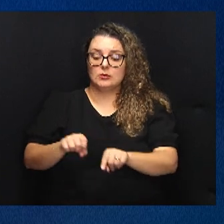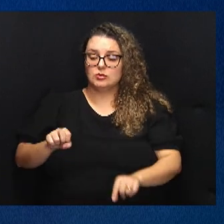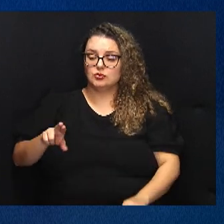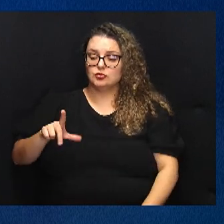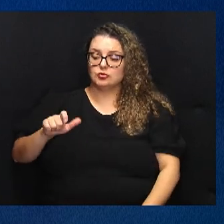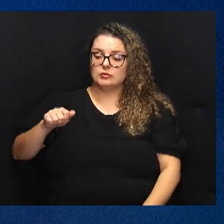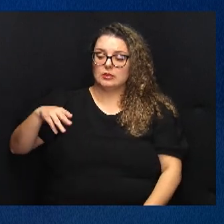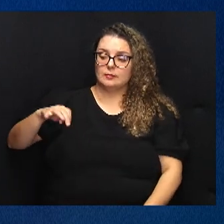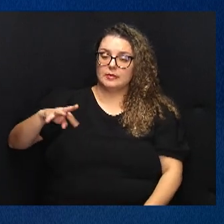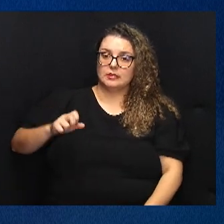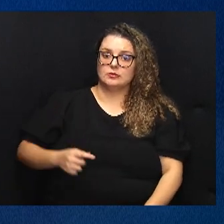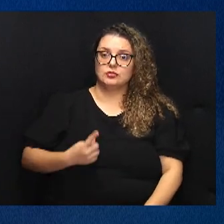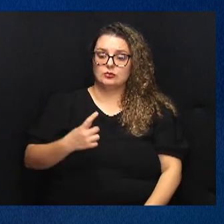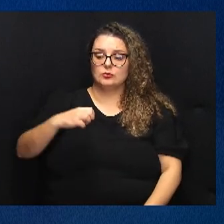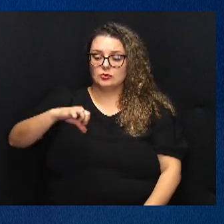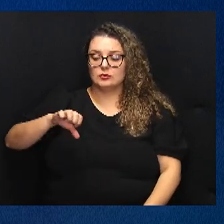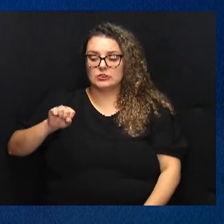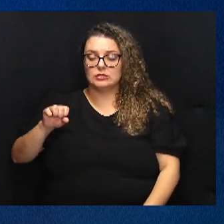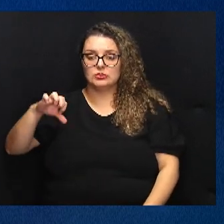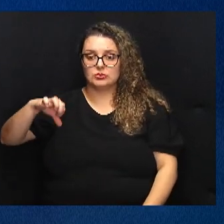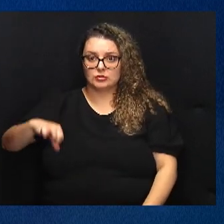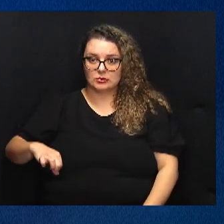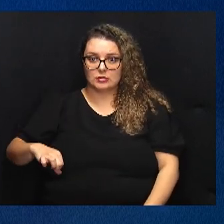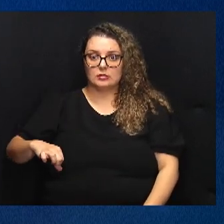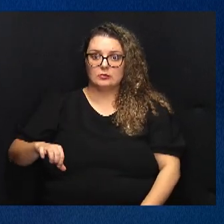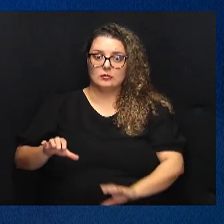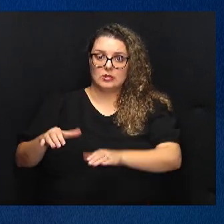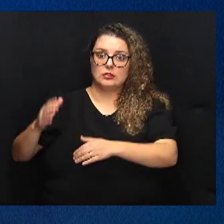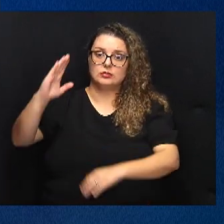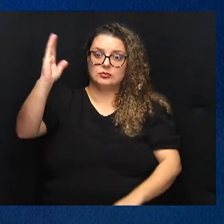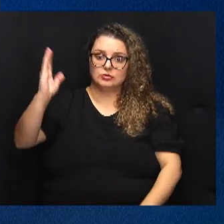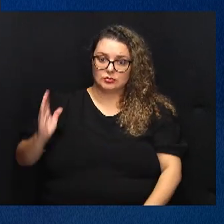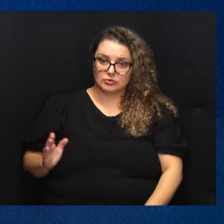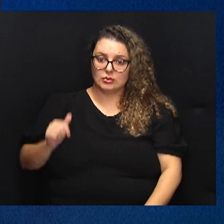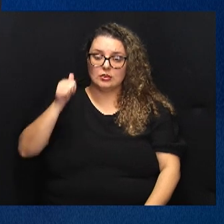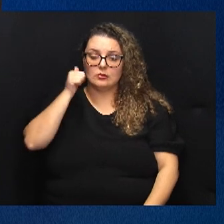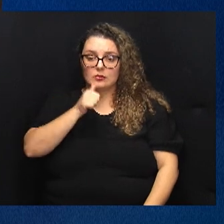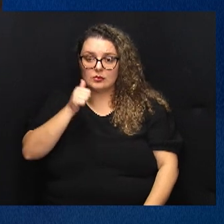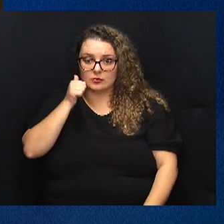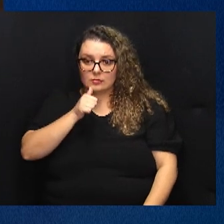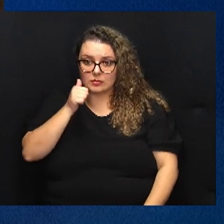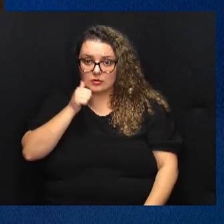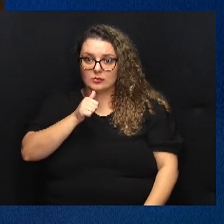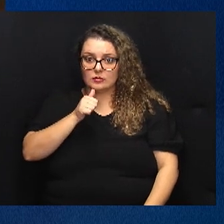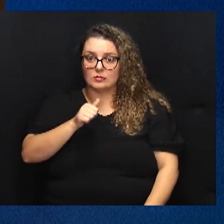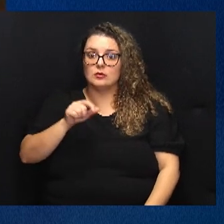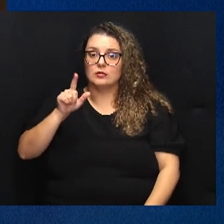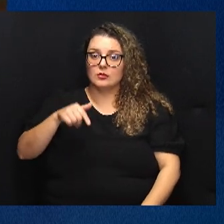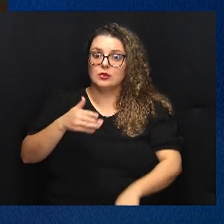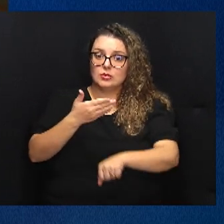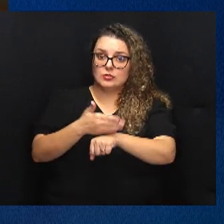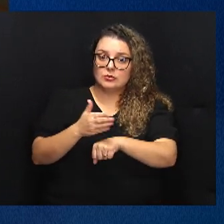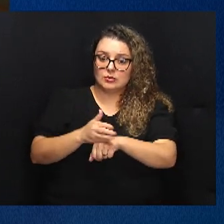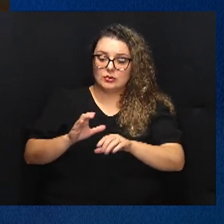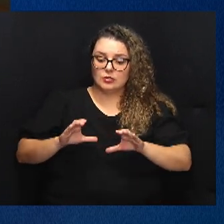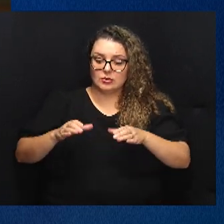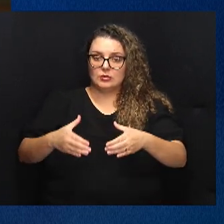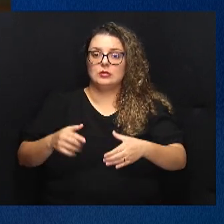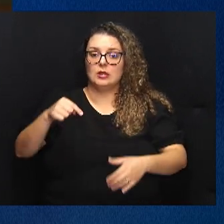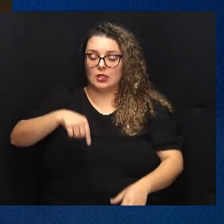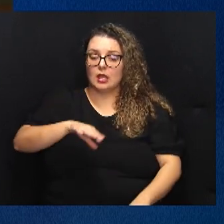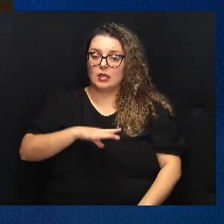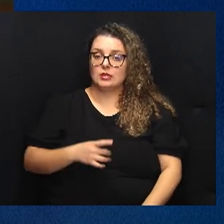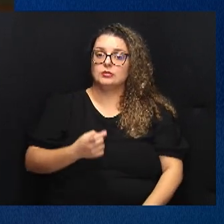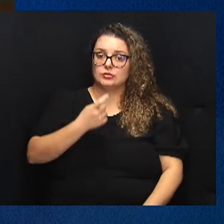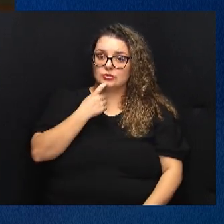de 1989 pela seleção brasileira feminina. Foi o treinador da equipe aqui de